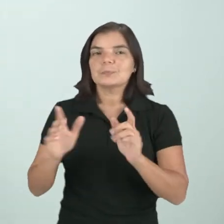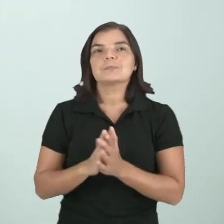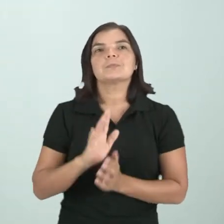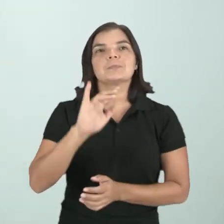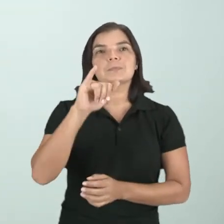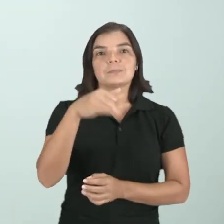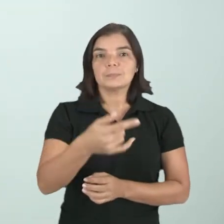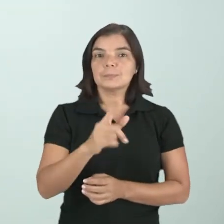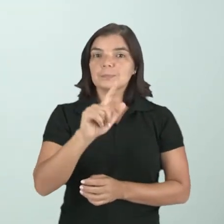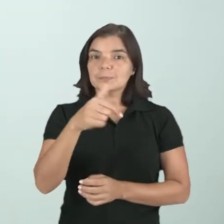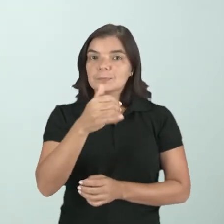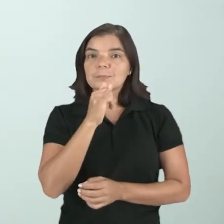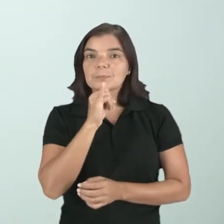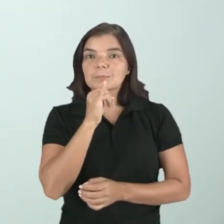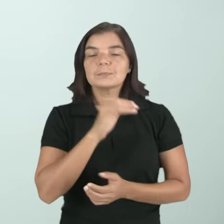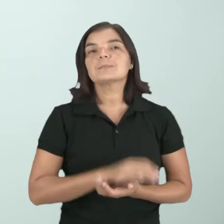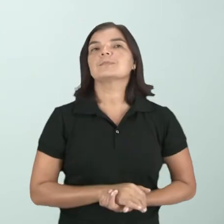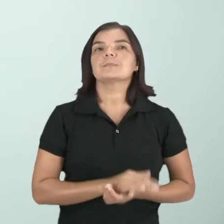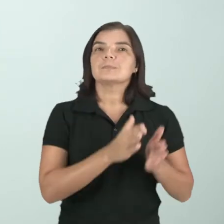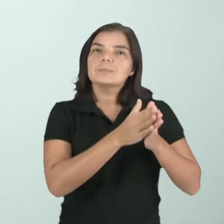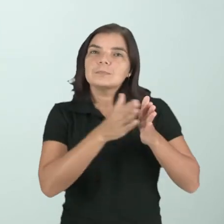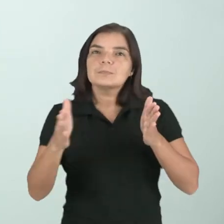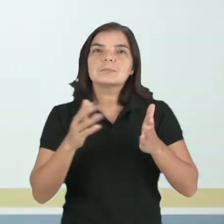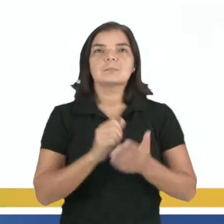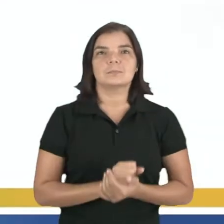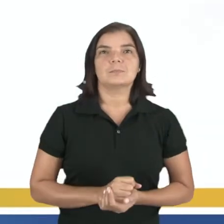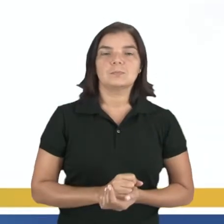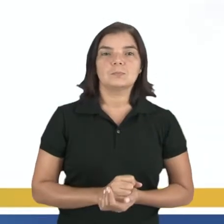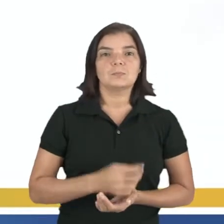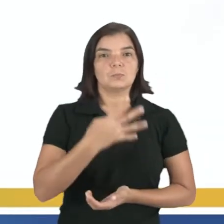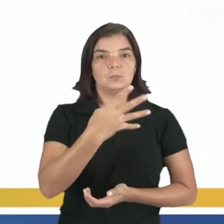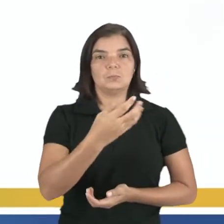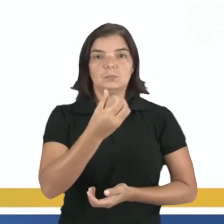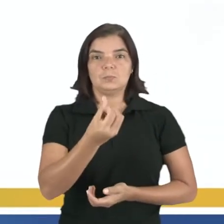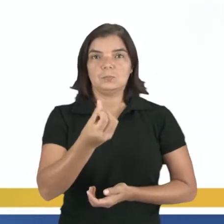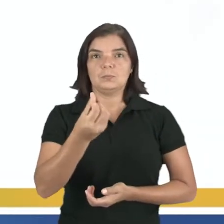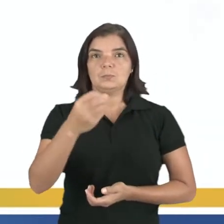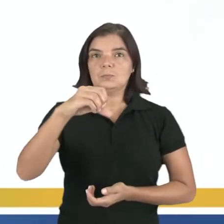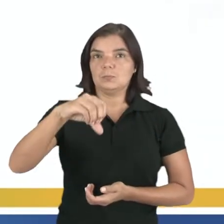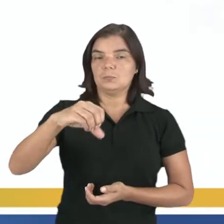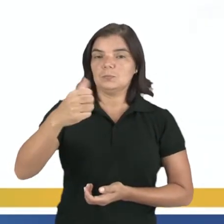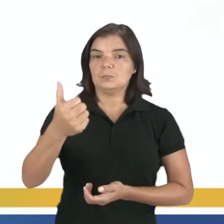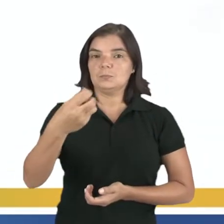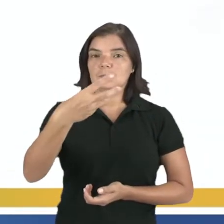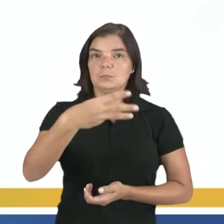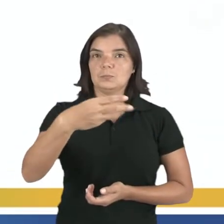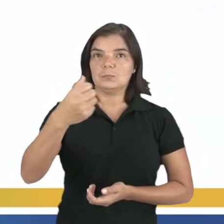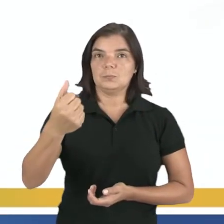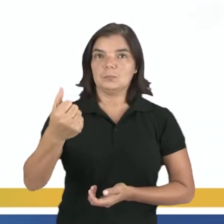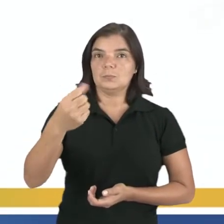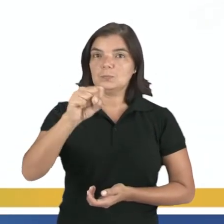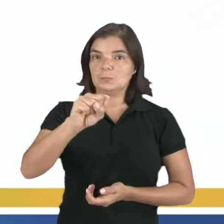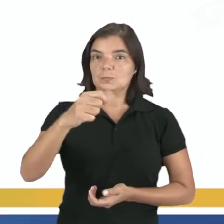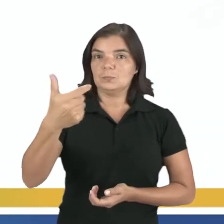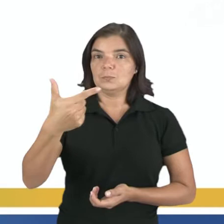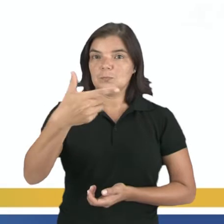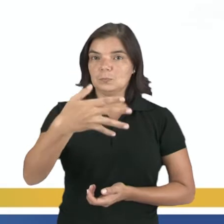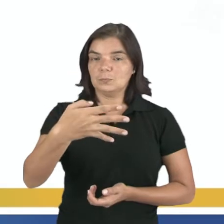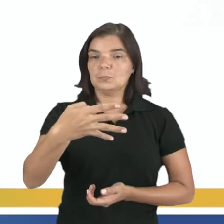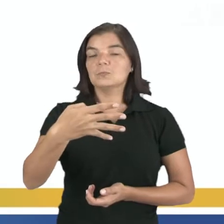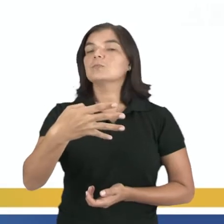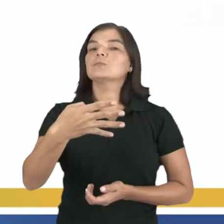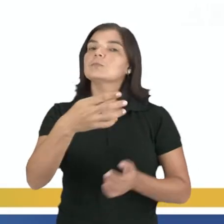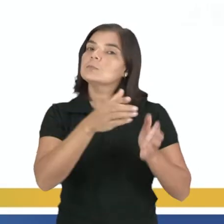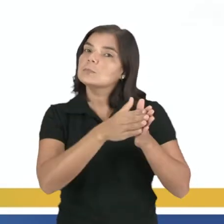exemplo? Olha a sequência que eu coloquei para você aí. 4, 6, 9, 13, 18, 24 e assim por diante.